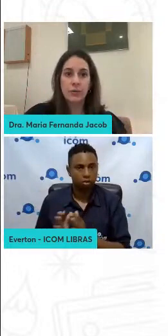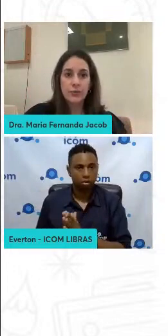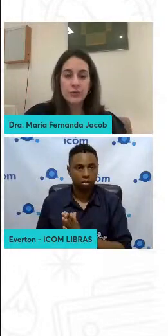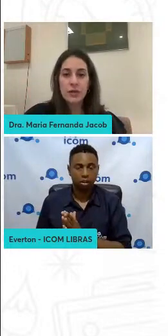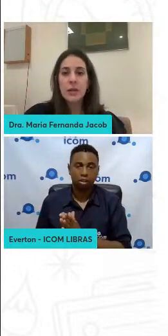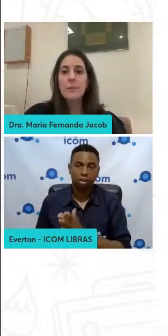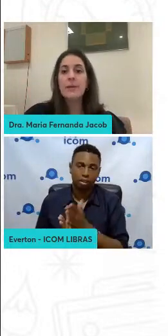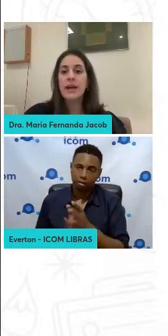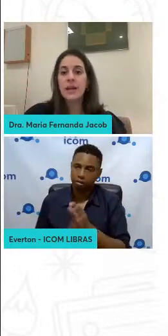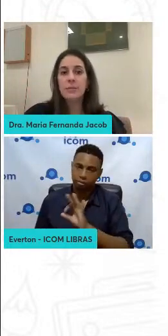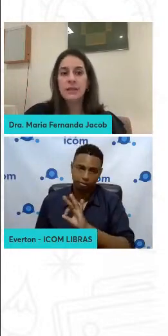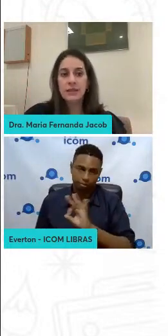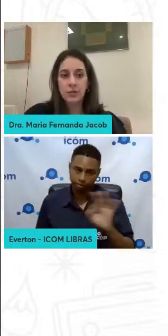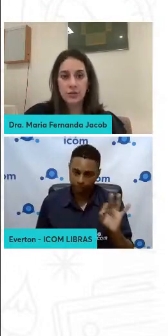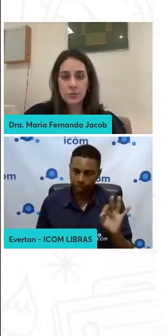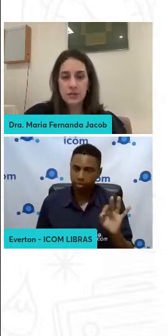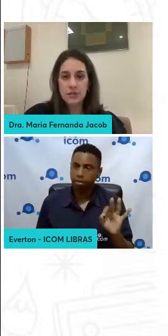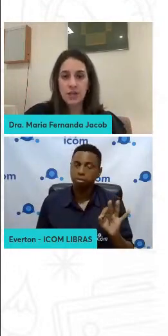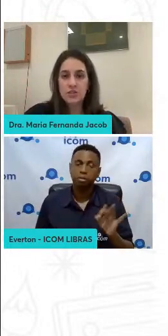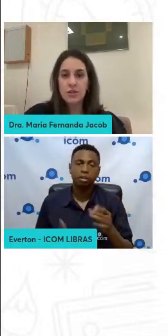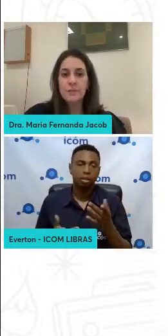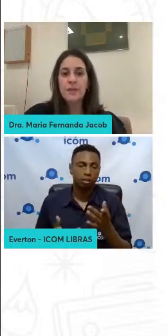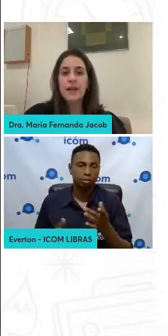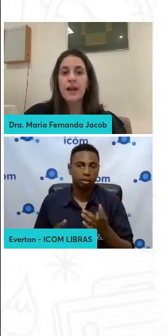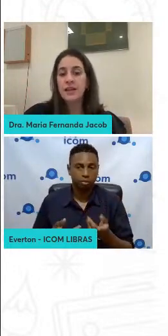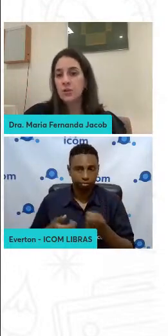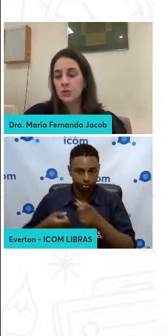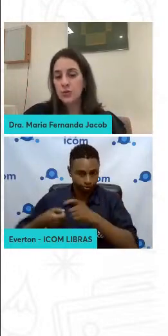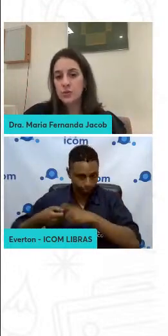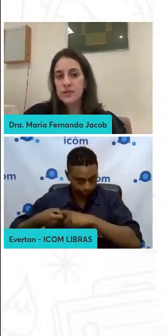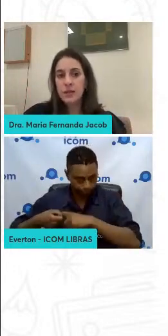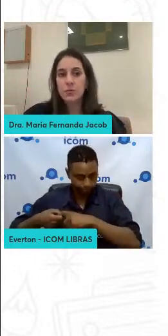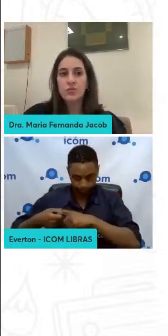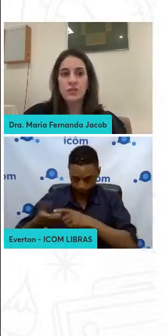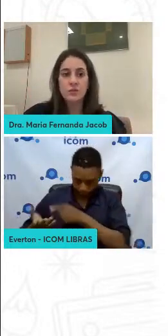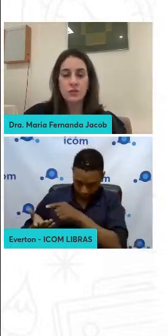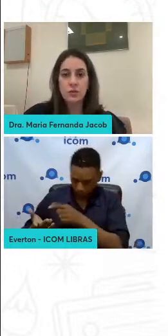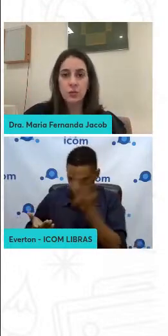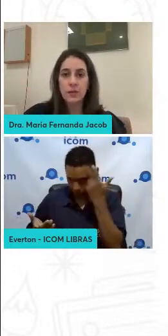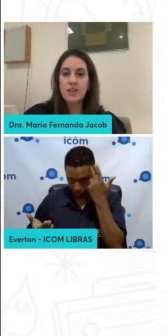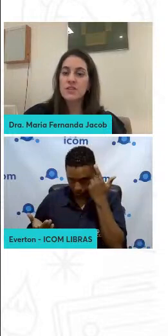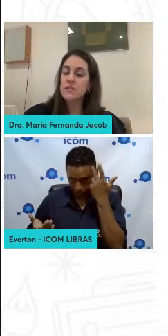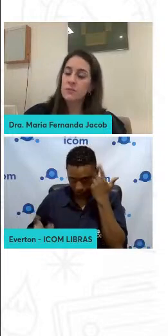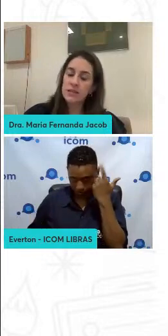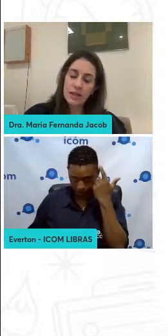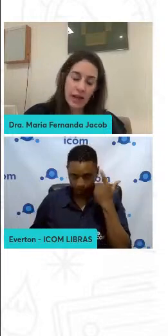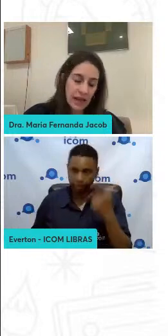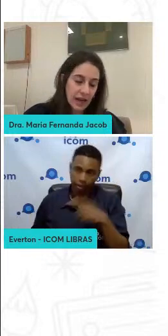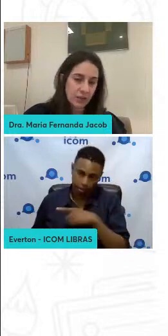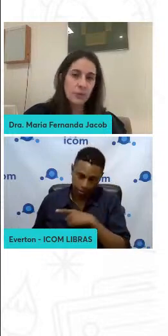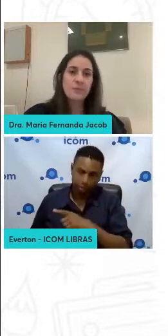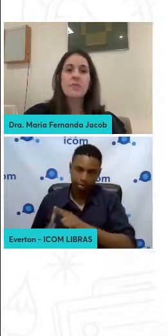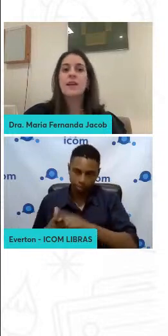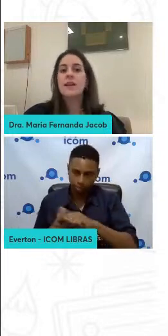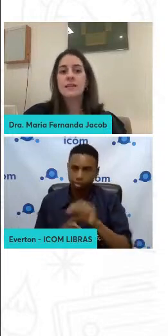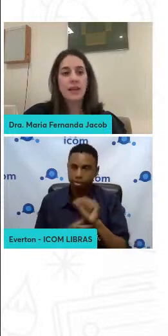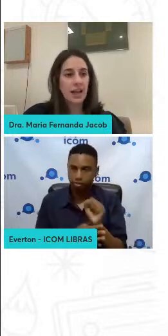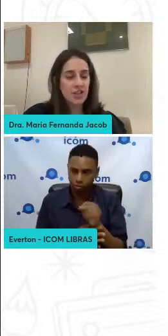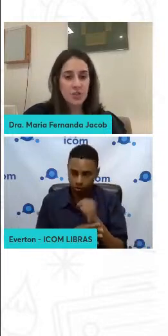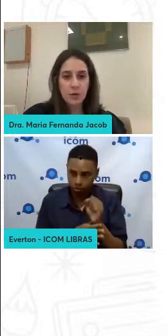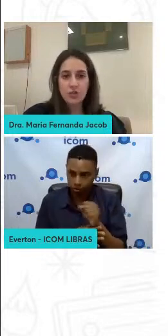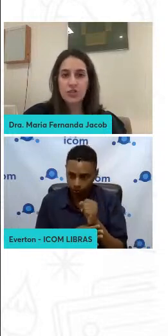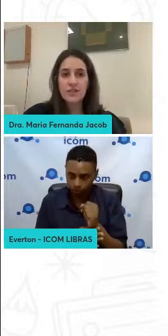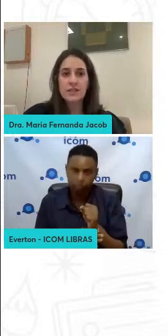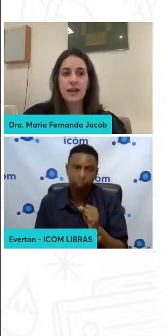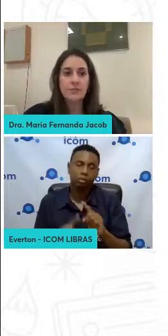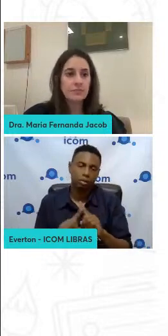em mãos para reabilitar o nosso paciente. Aqui eu trouxe o exemplo de questões ortopédicas, mas, claro, a